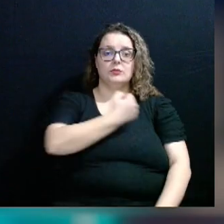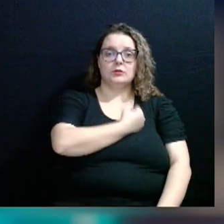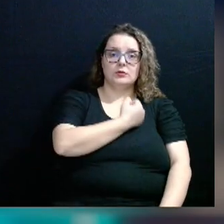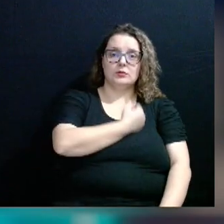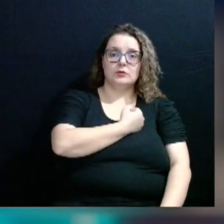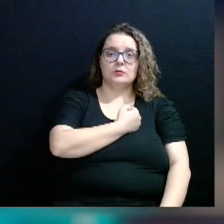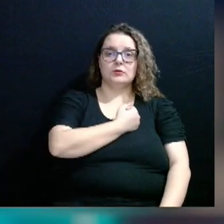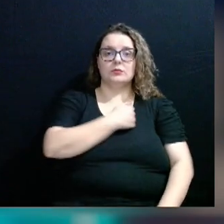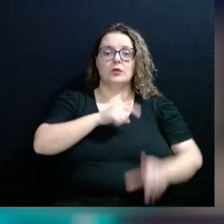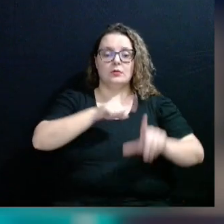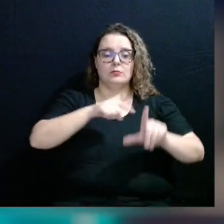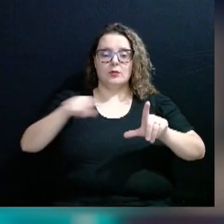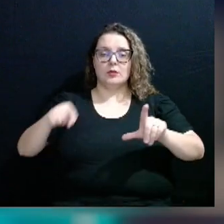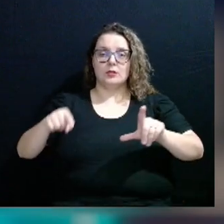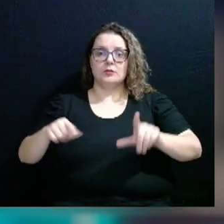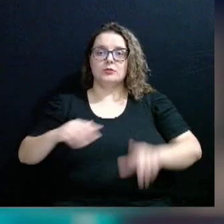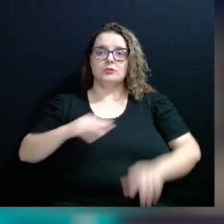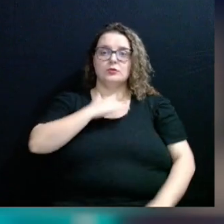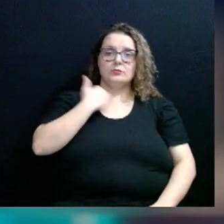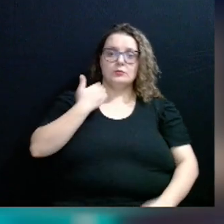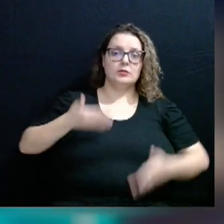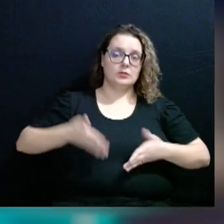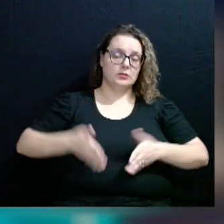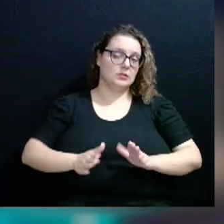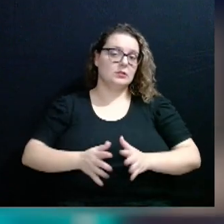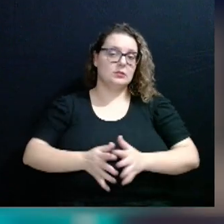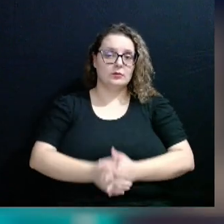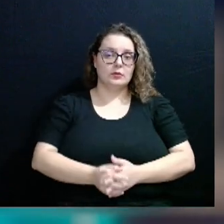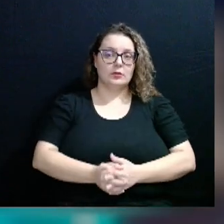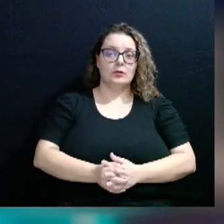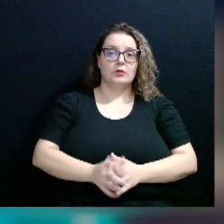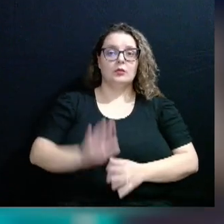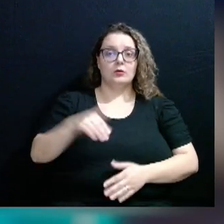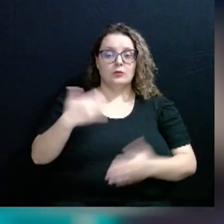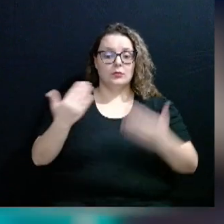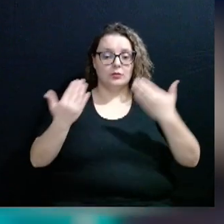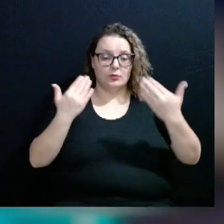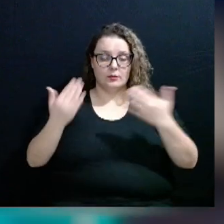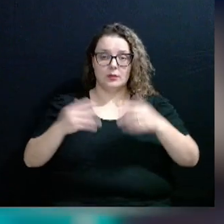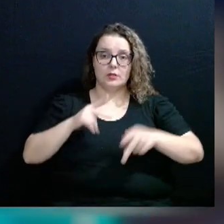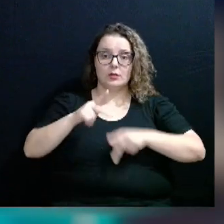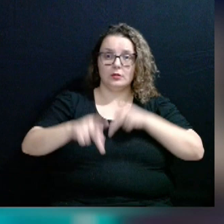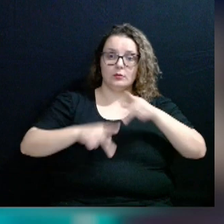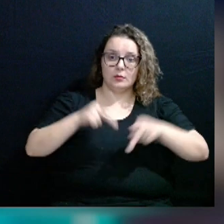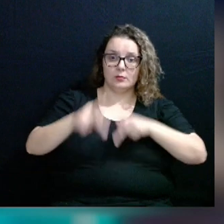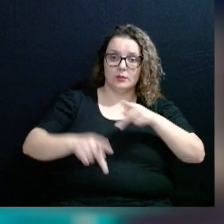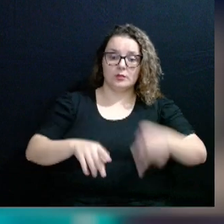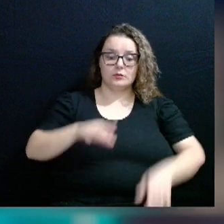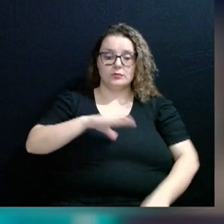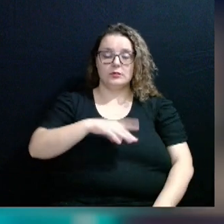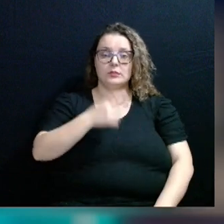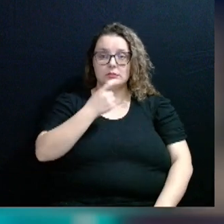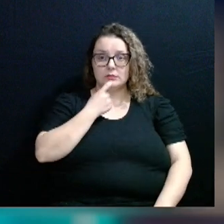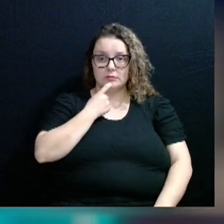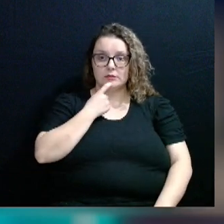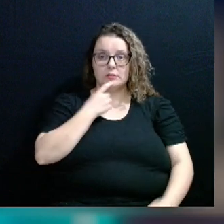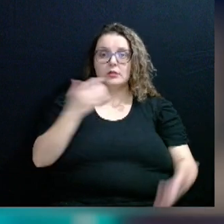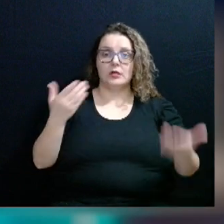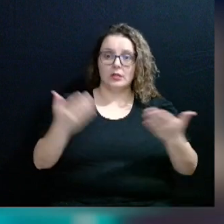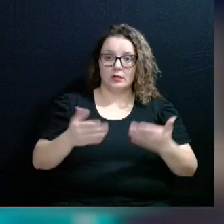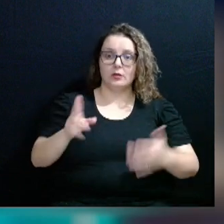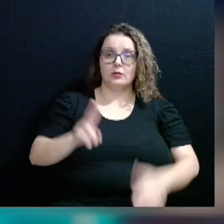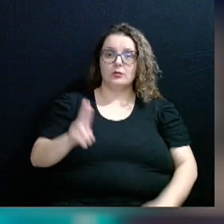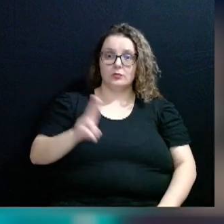e de mortalidade. Então, quando a gente compara a população do município de Campinas, agora já utilizando os dados do censo